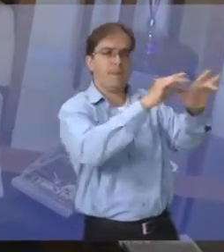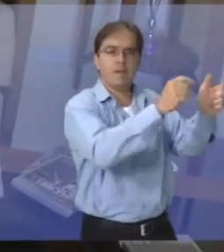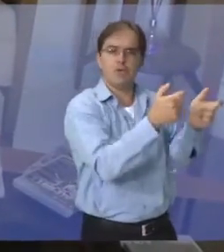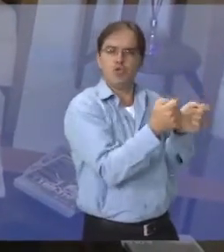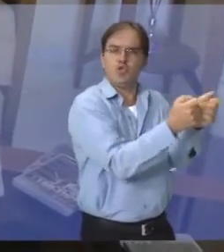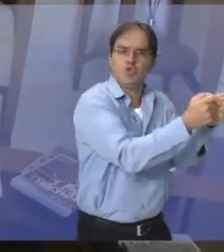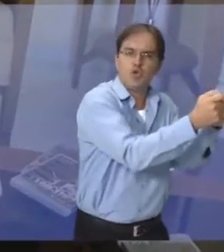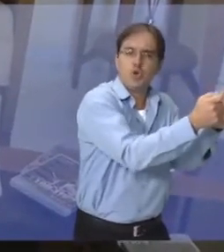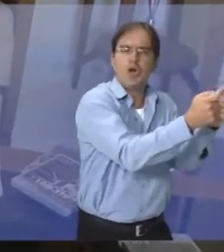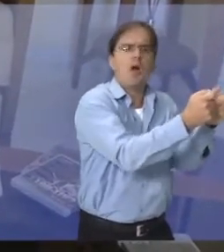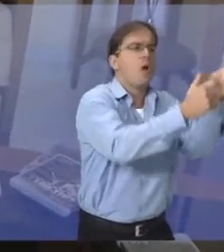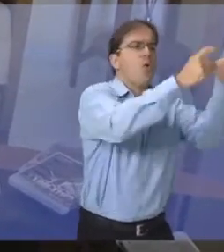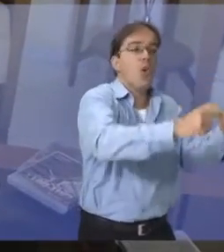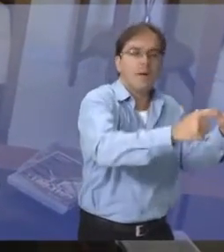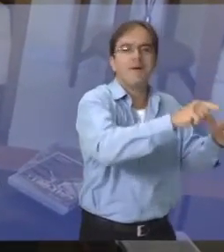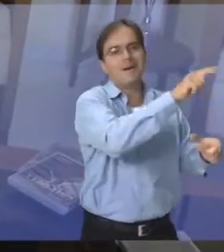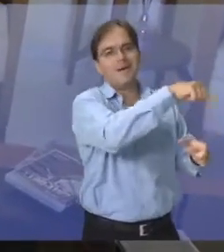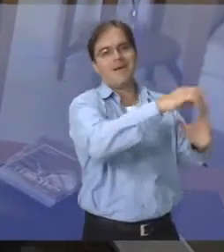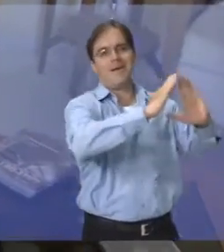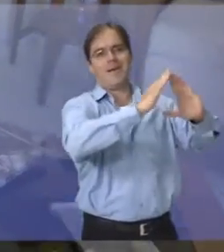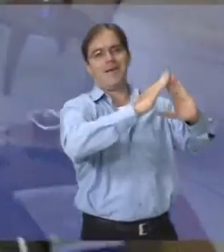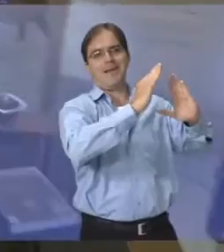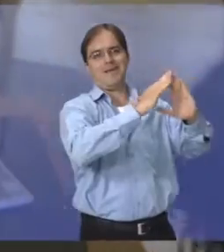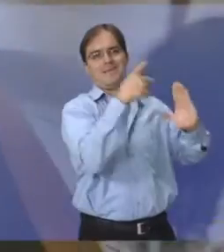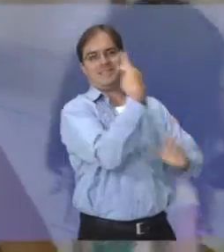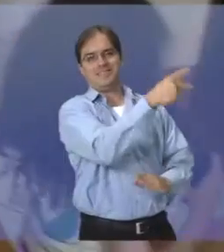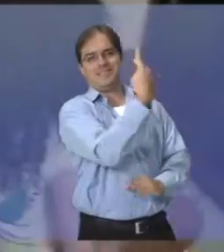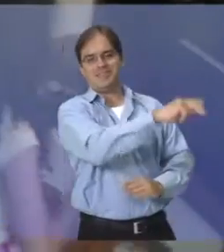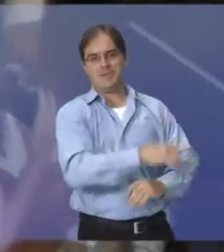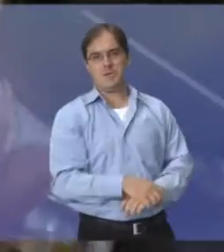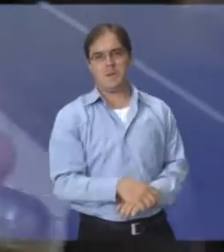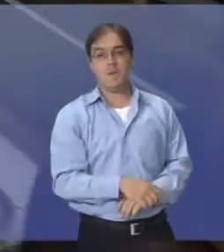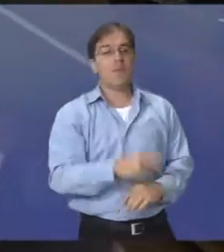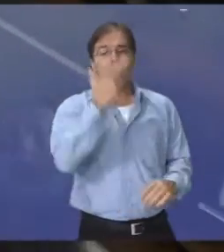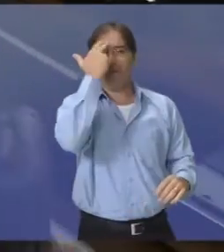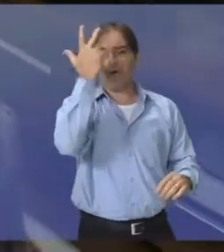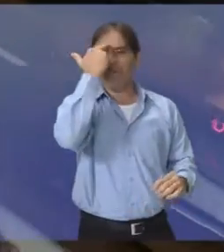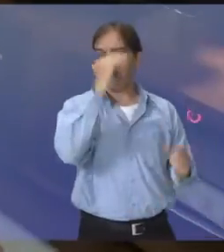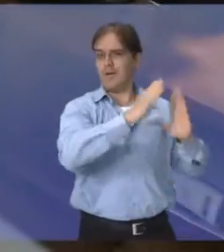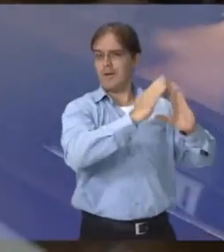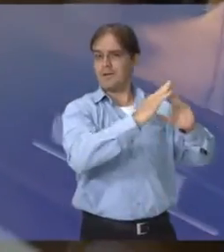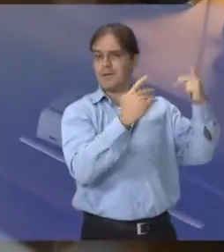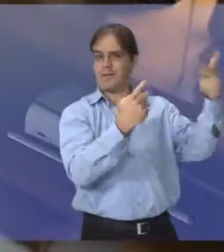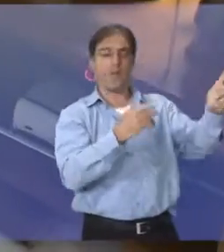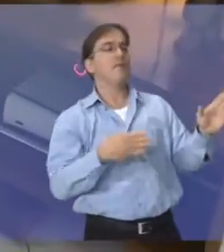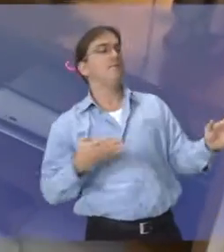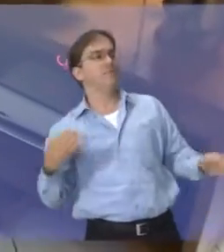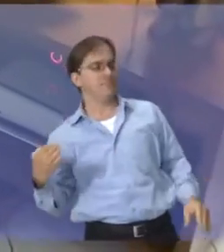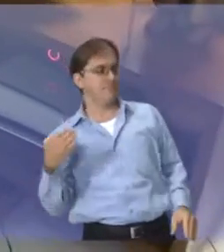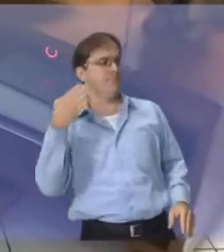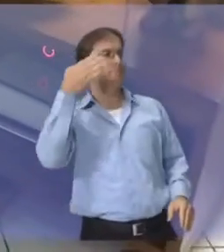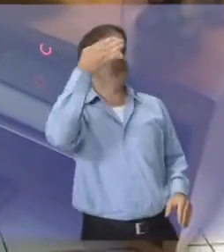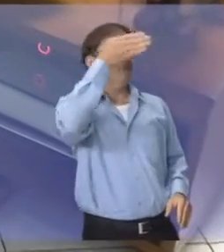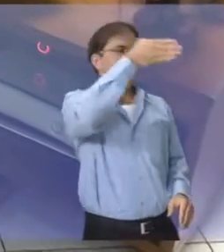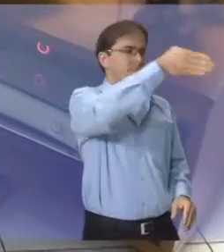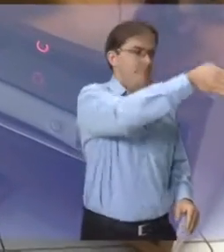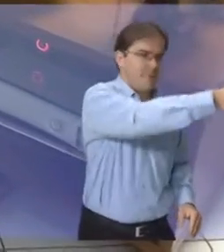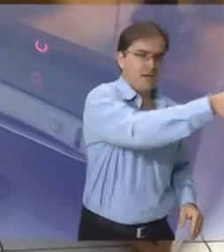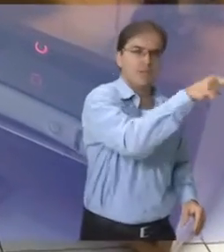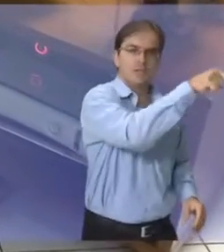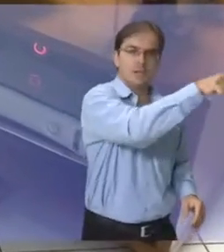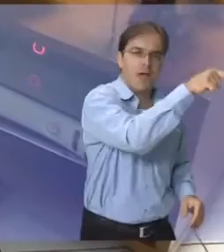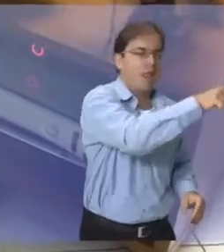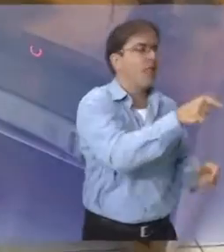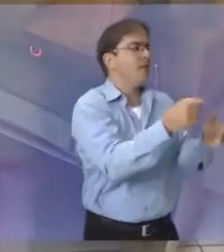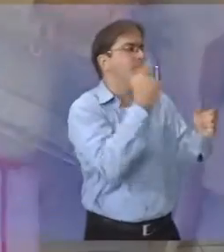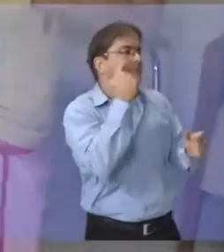para jogar, ou seja, nas casas delas, né? Nos espaços comuns a elas. Então, nós vamos até